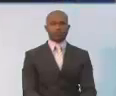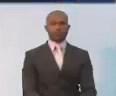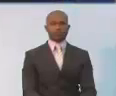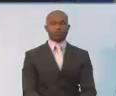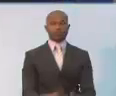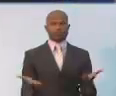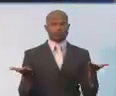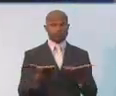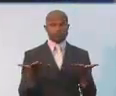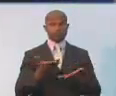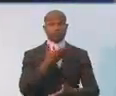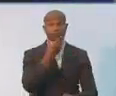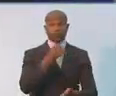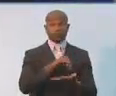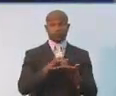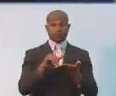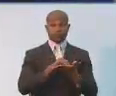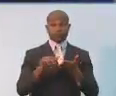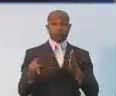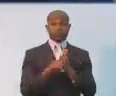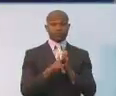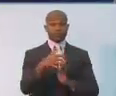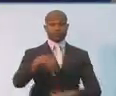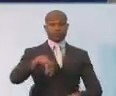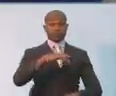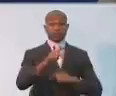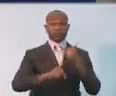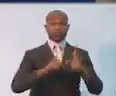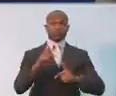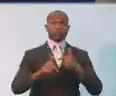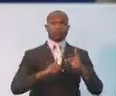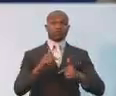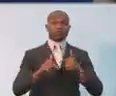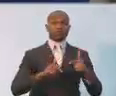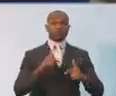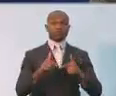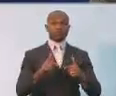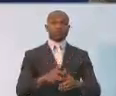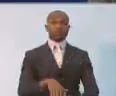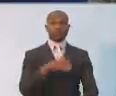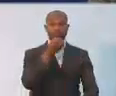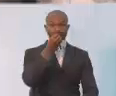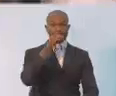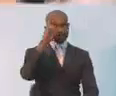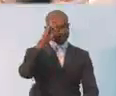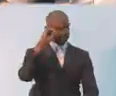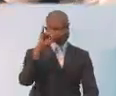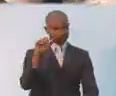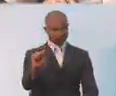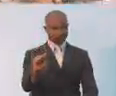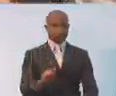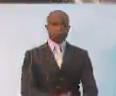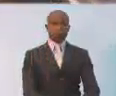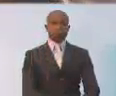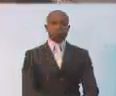Com a palavra o secretário da Secretaria do Trabalho. Bom dia.